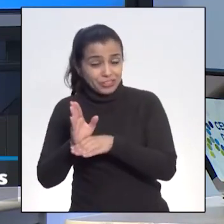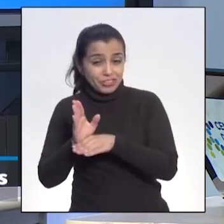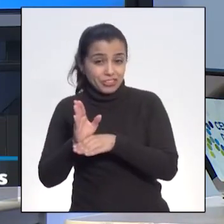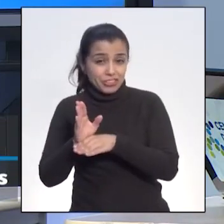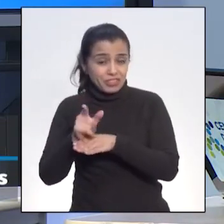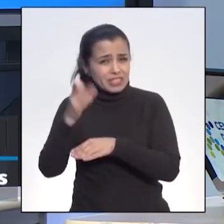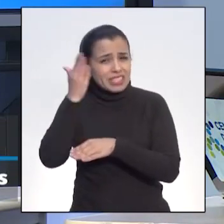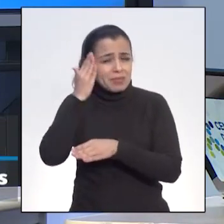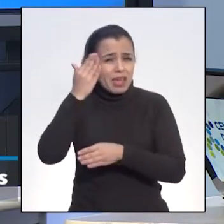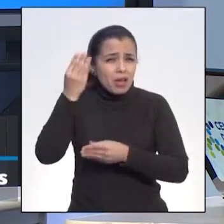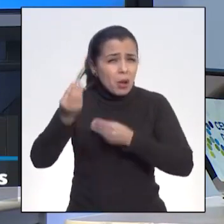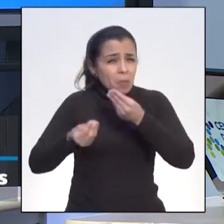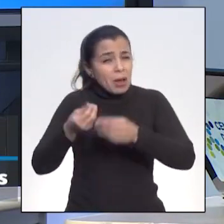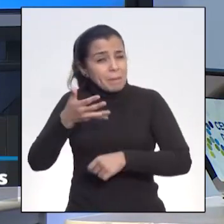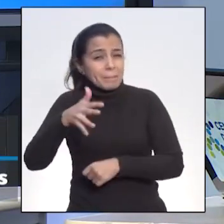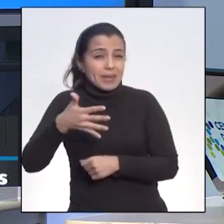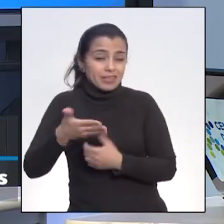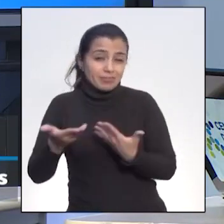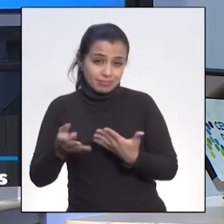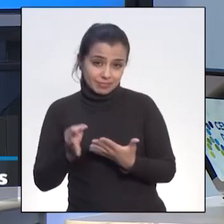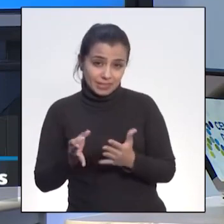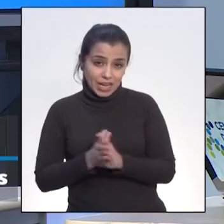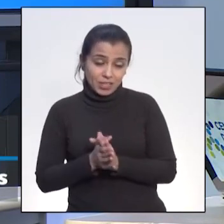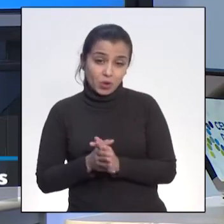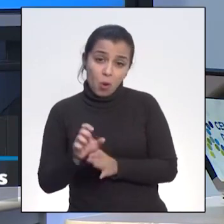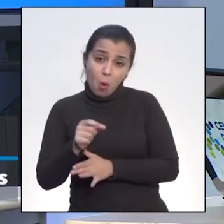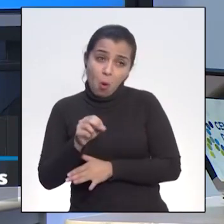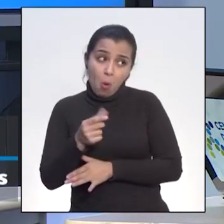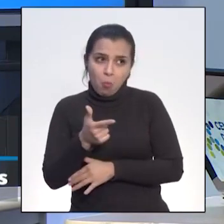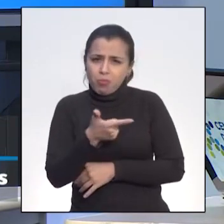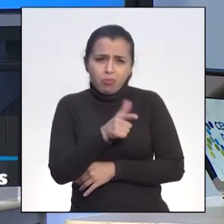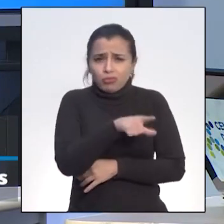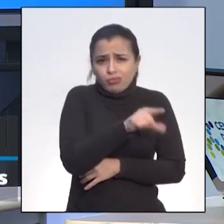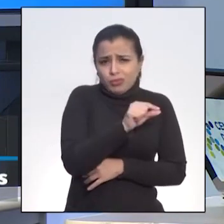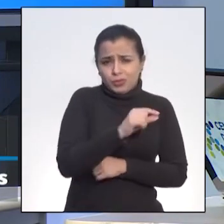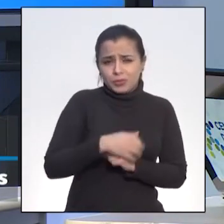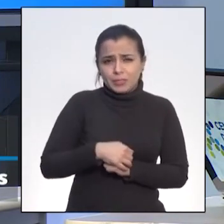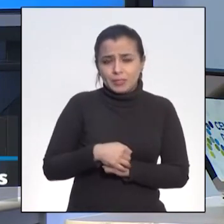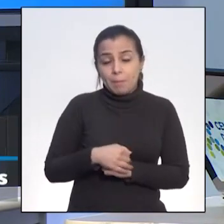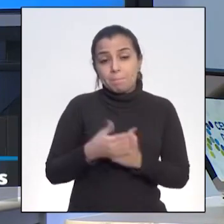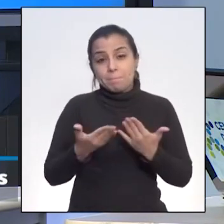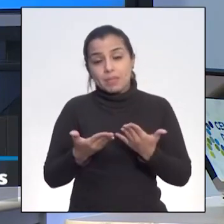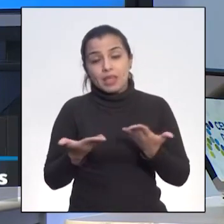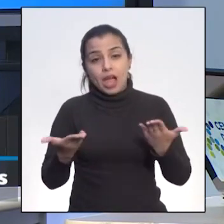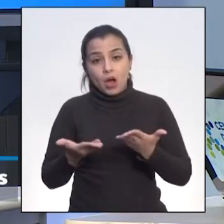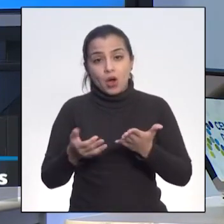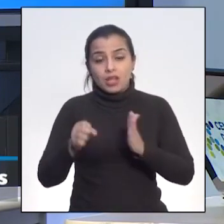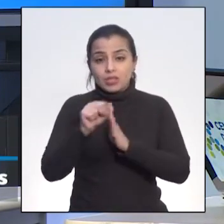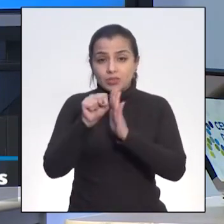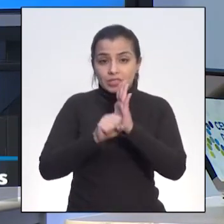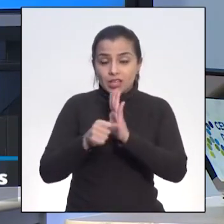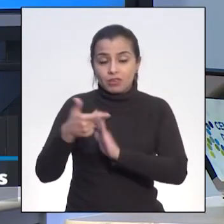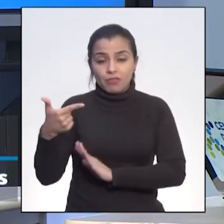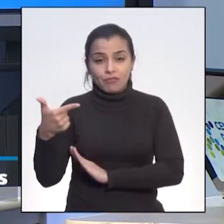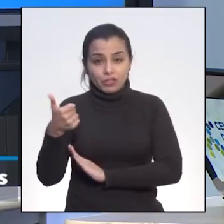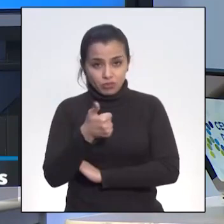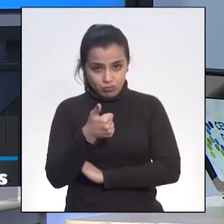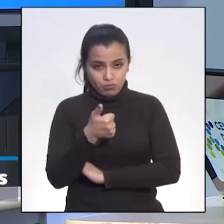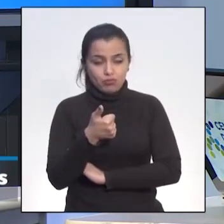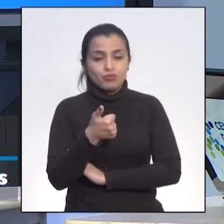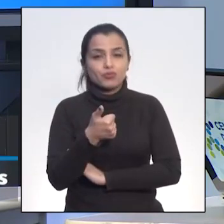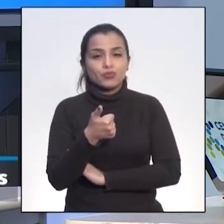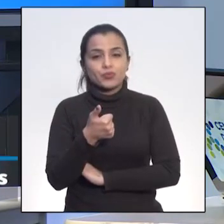coisa. E mais, com a disponibilidade de material que o século XXI, que a internet nos proporciona, a TV